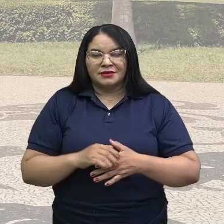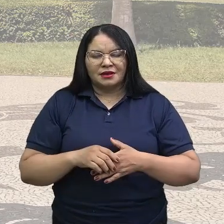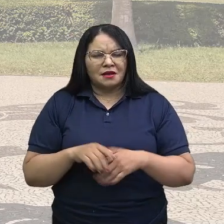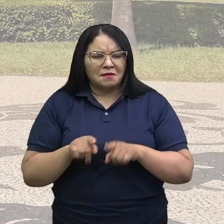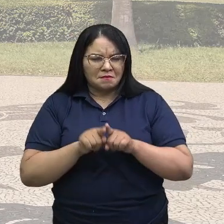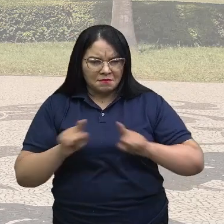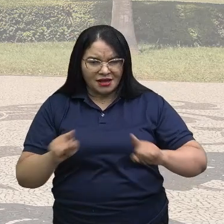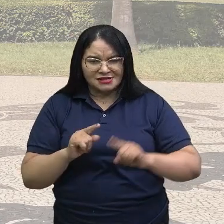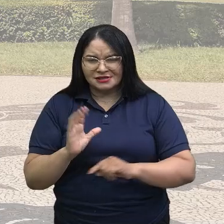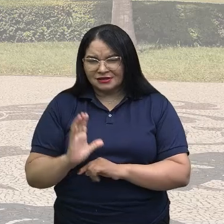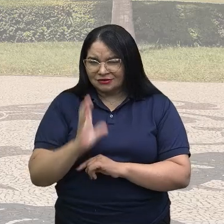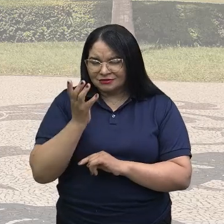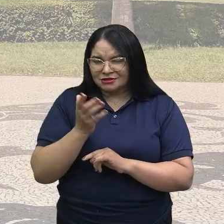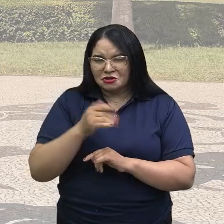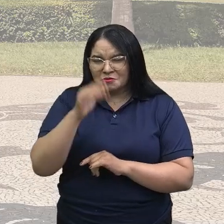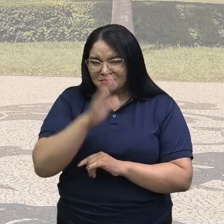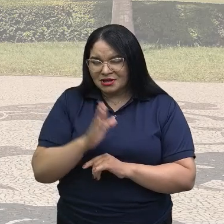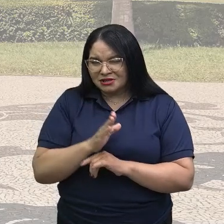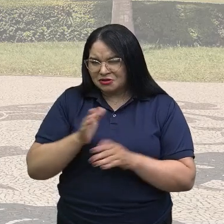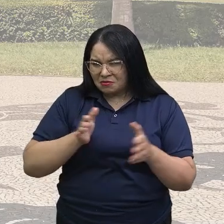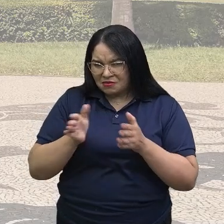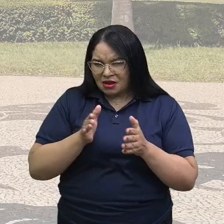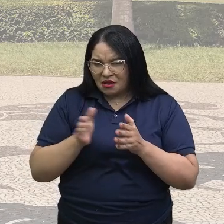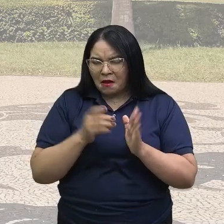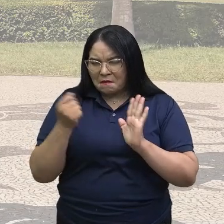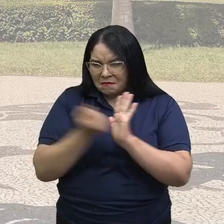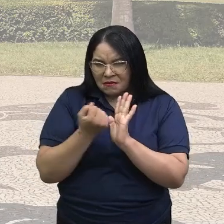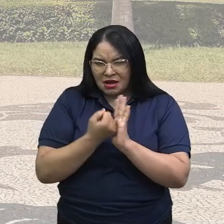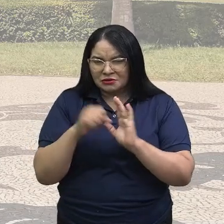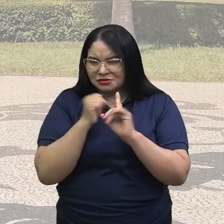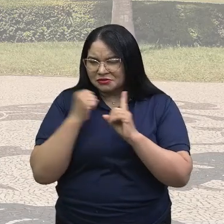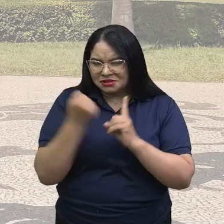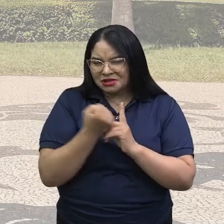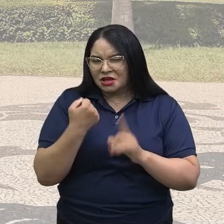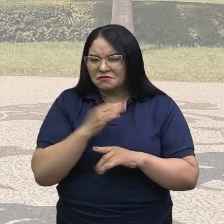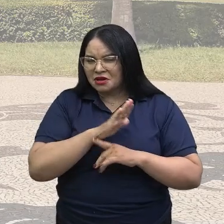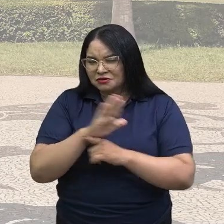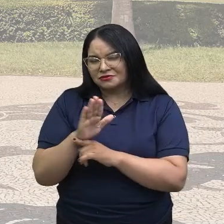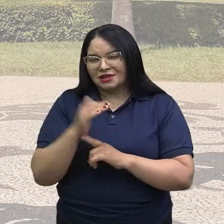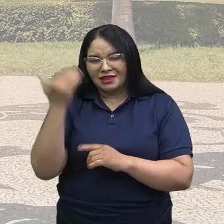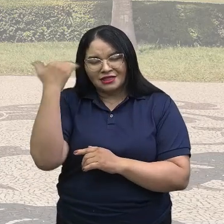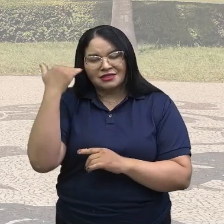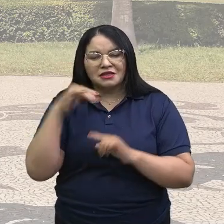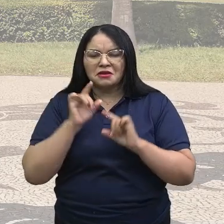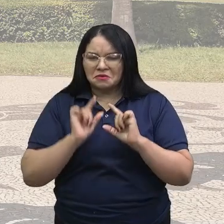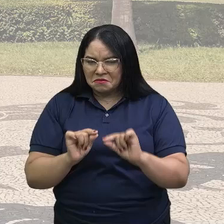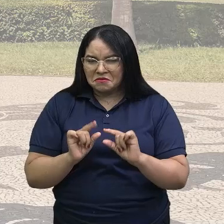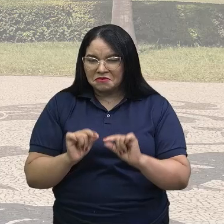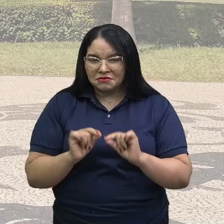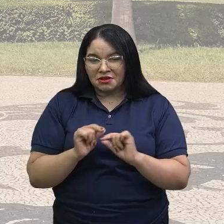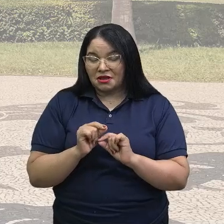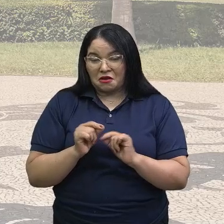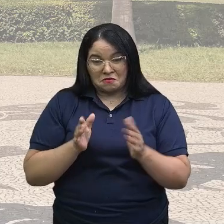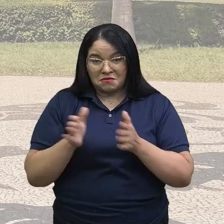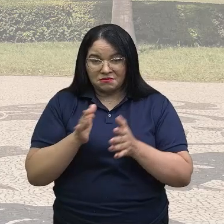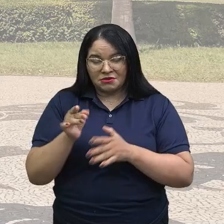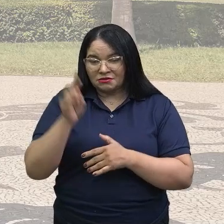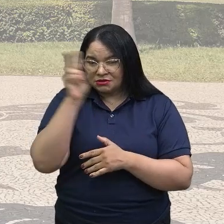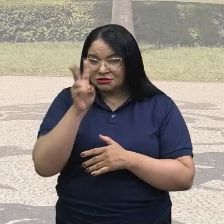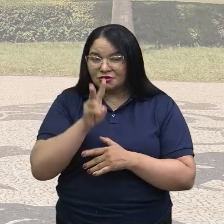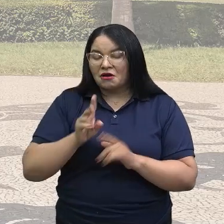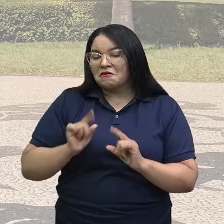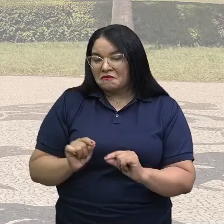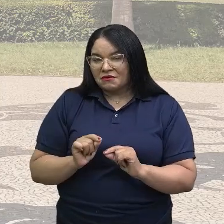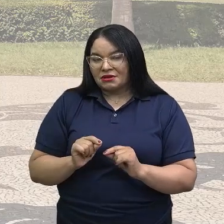o que estava acontecendo no Brasil que marcou a sociedade, que vai nos ajudar então a compreender esse momento histórico. A gente está